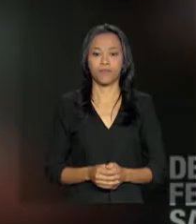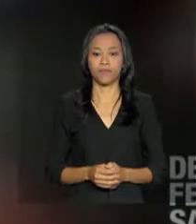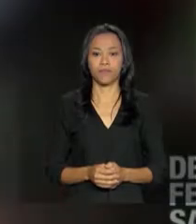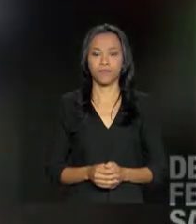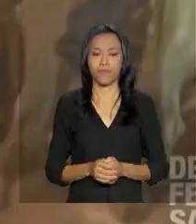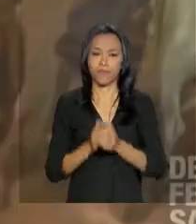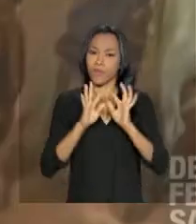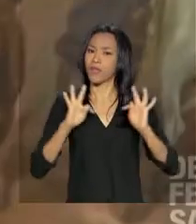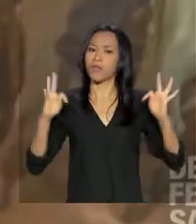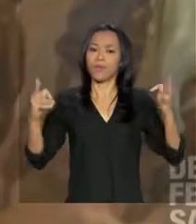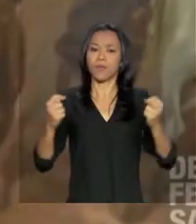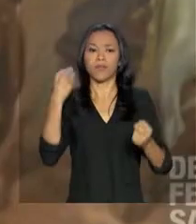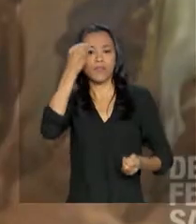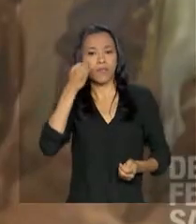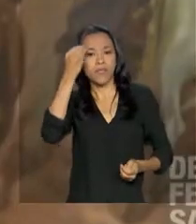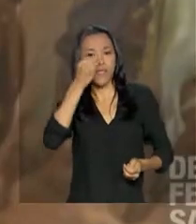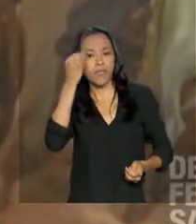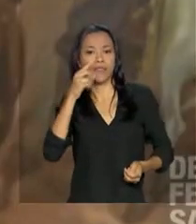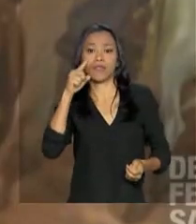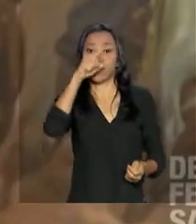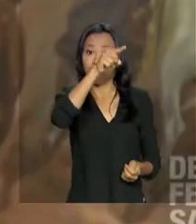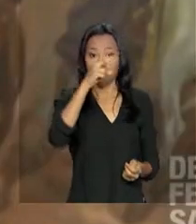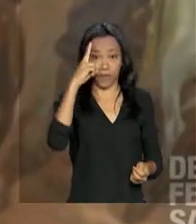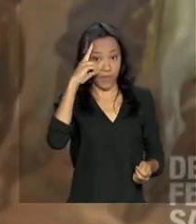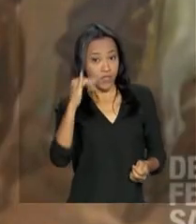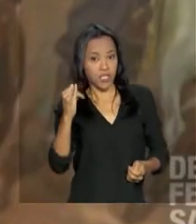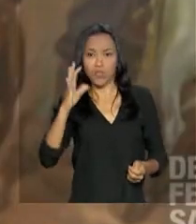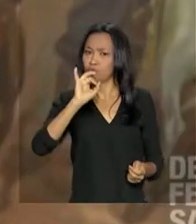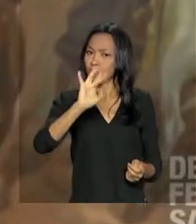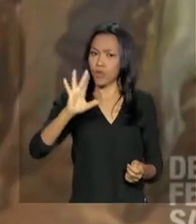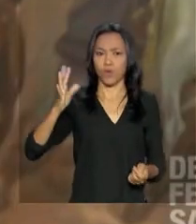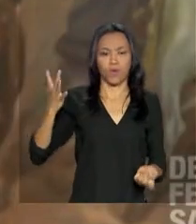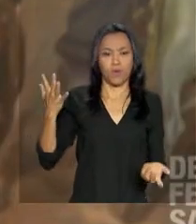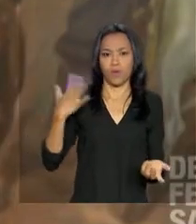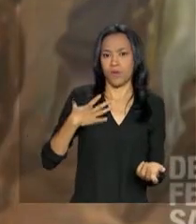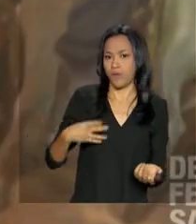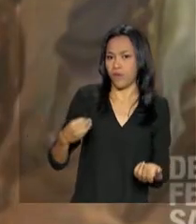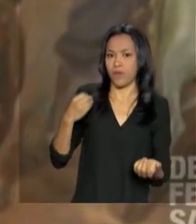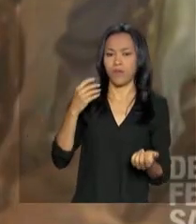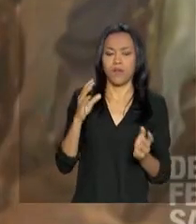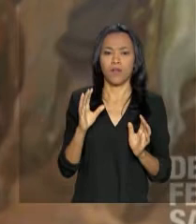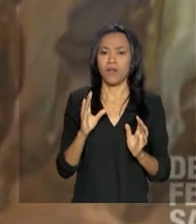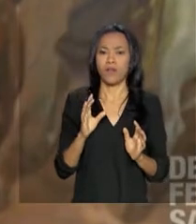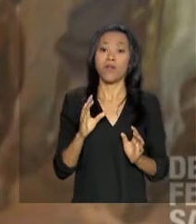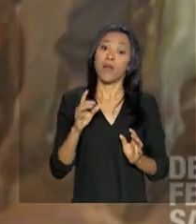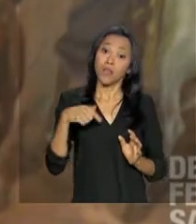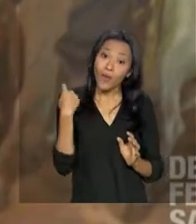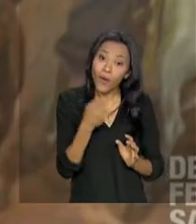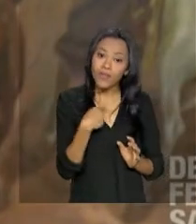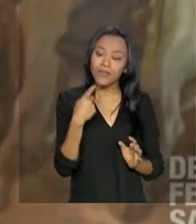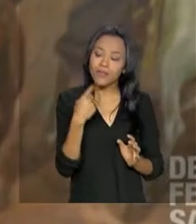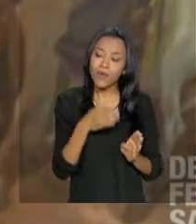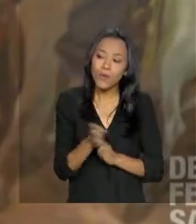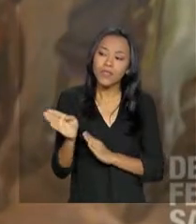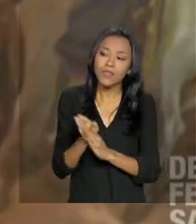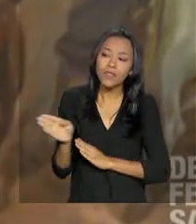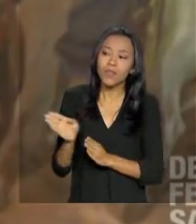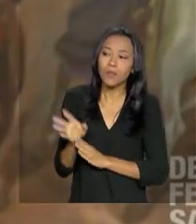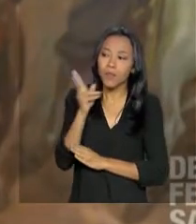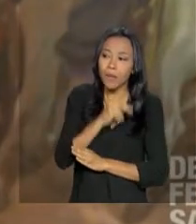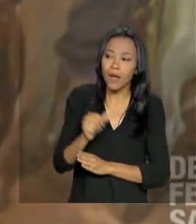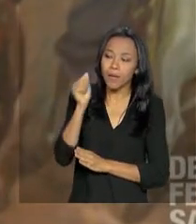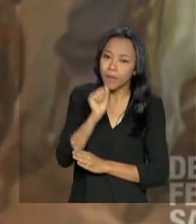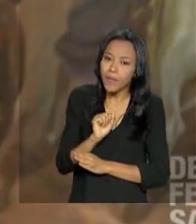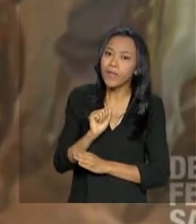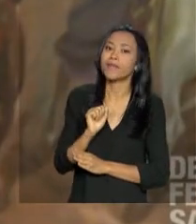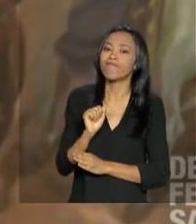Toda a experiência que a gente passou lá, eu acho que não só minha filha, mas também a gente acaba que a gente dá um conselho pro pai, pra mãe,